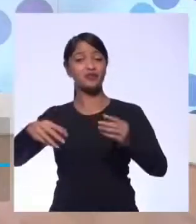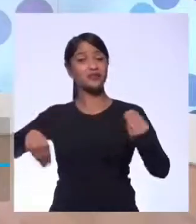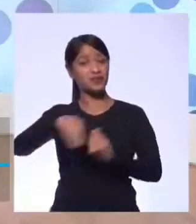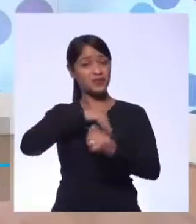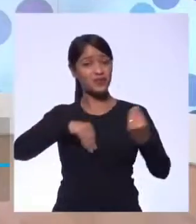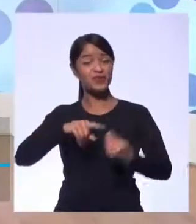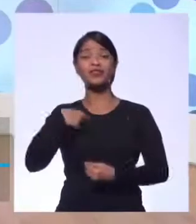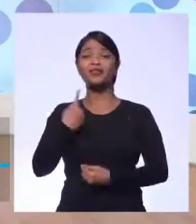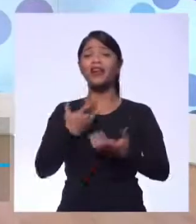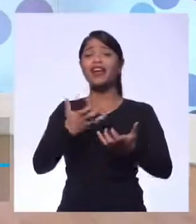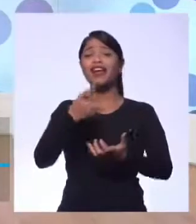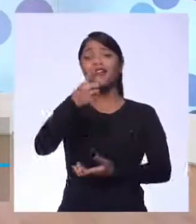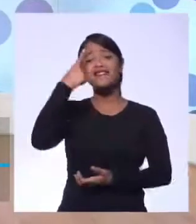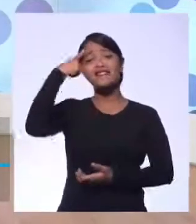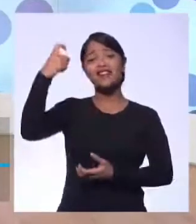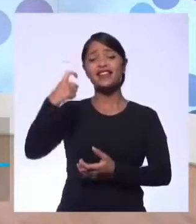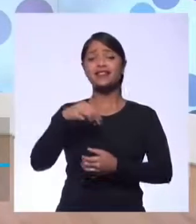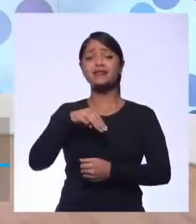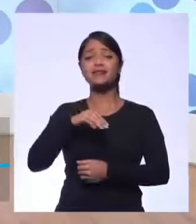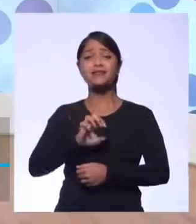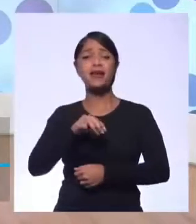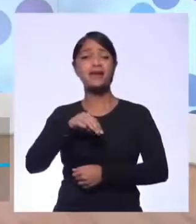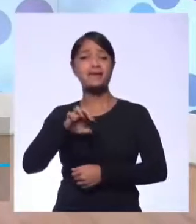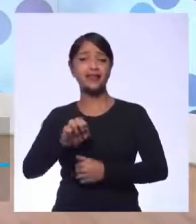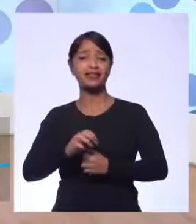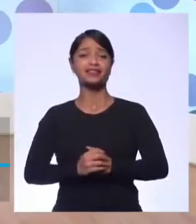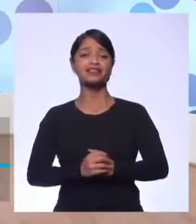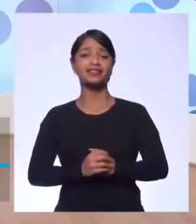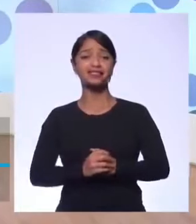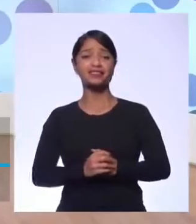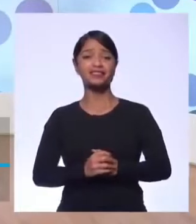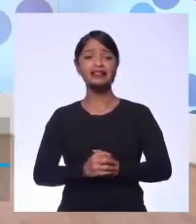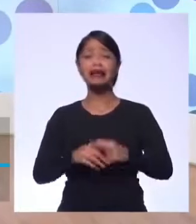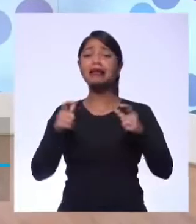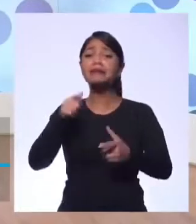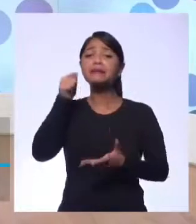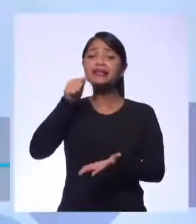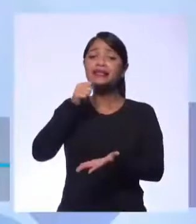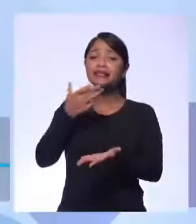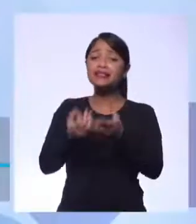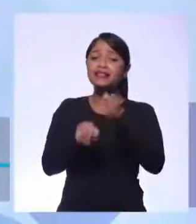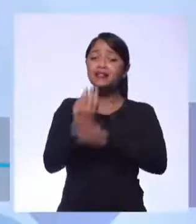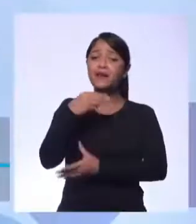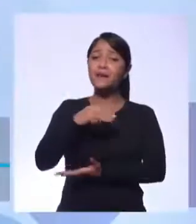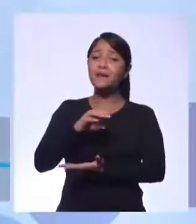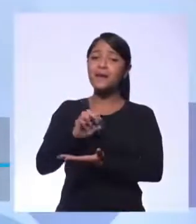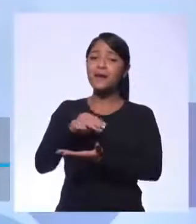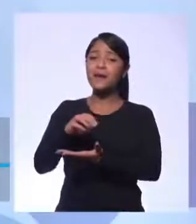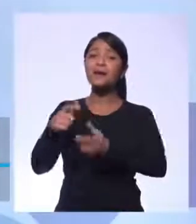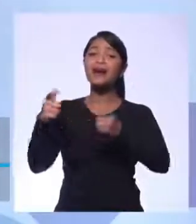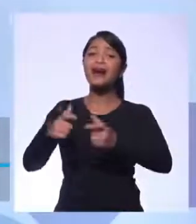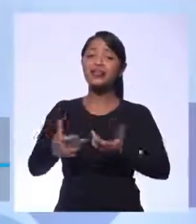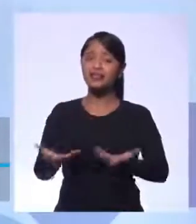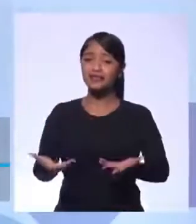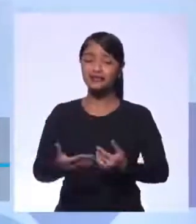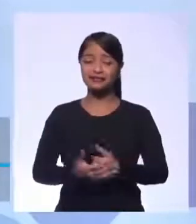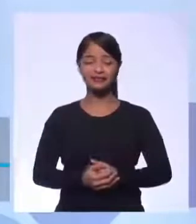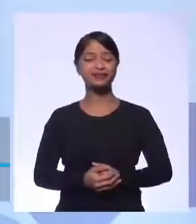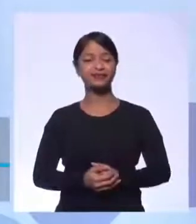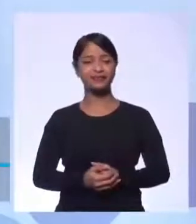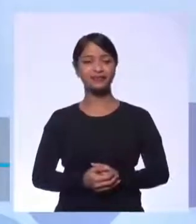Yamê. Cadê a Aimee, né? Aimee. A dona da página de memes é do 8º ano, gente. Muito bem. Aí eu coloquei,